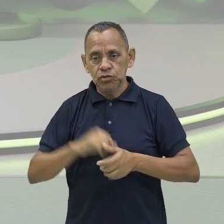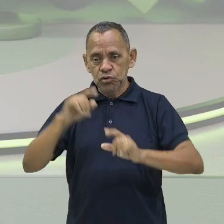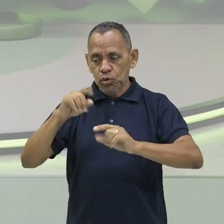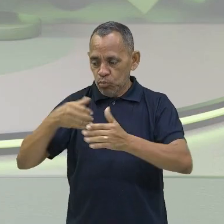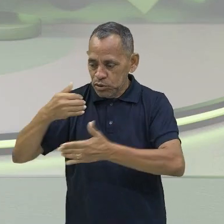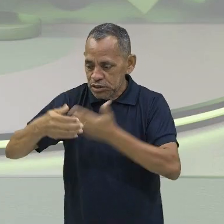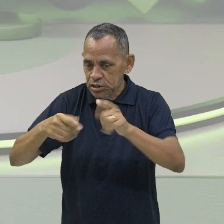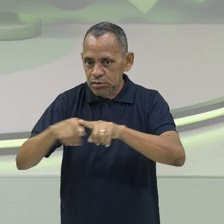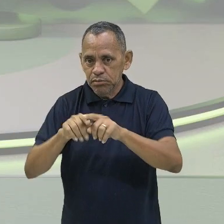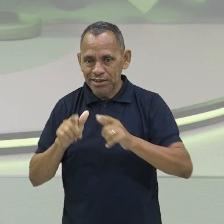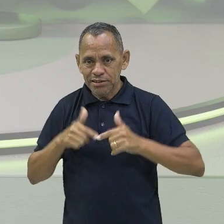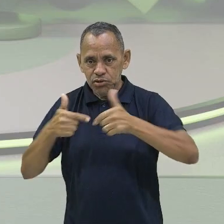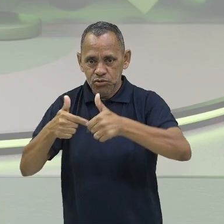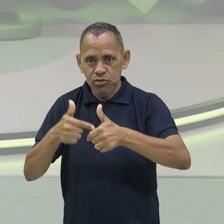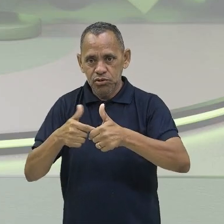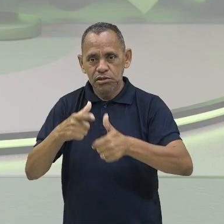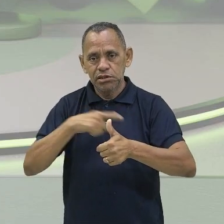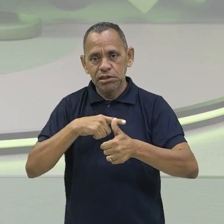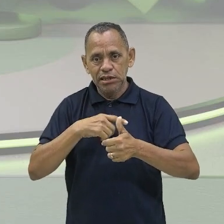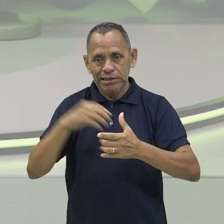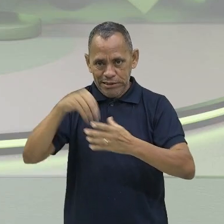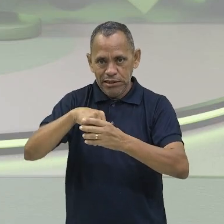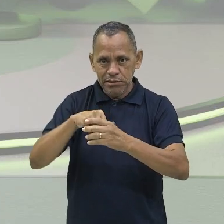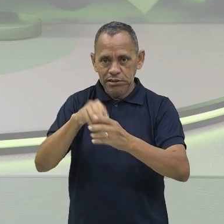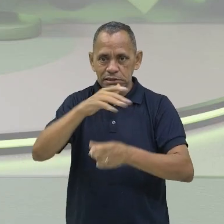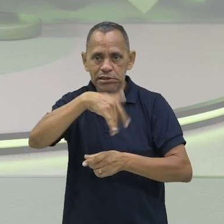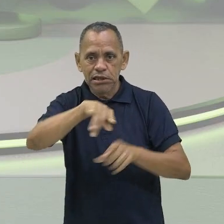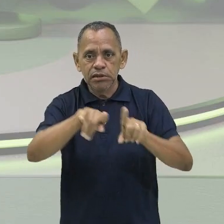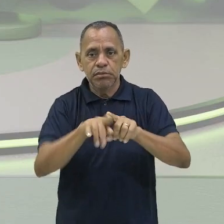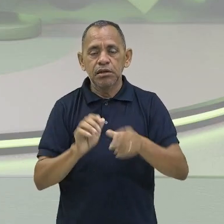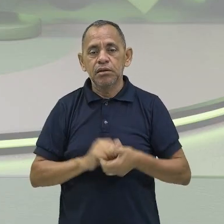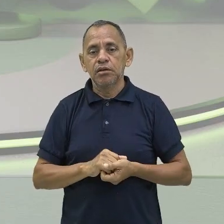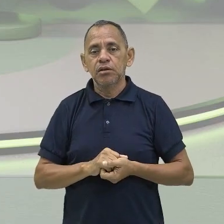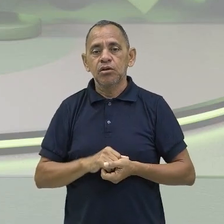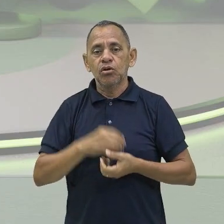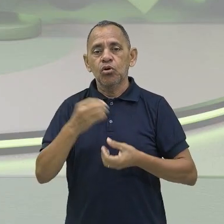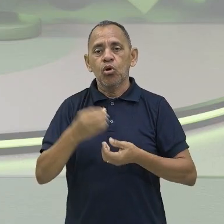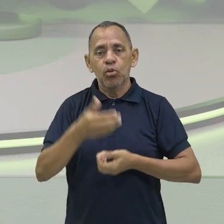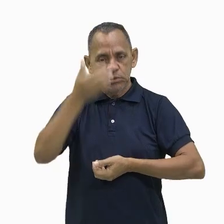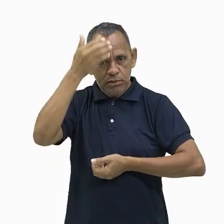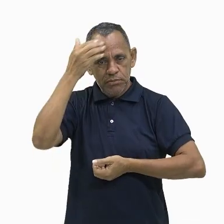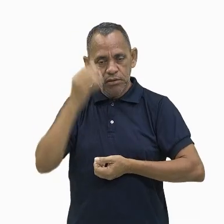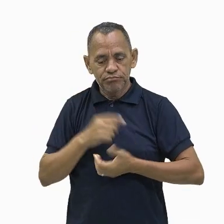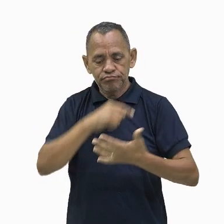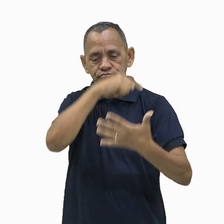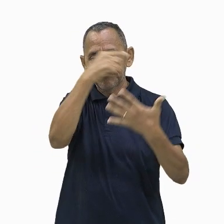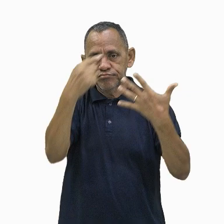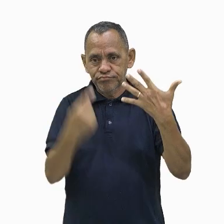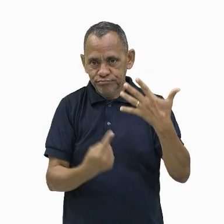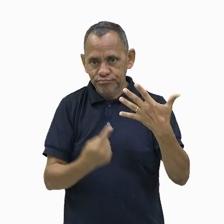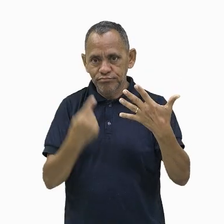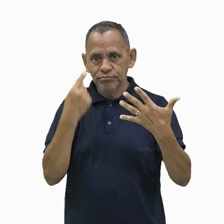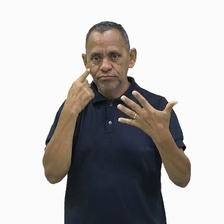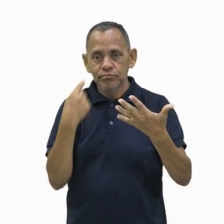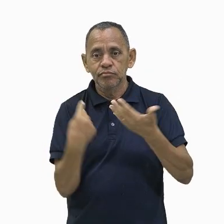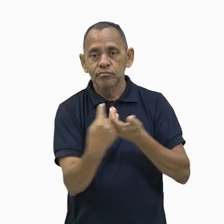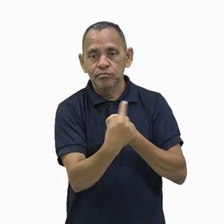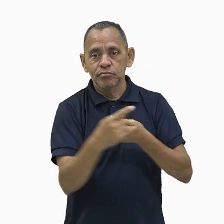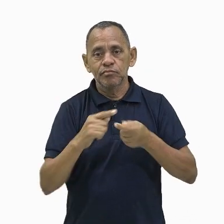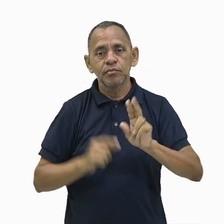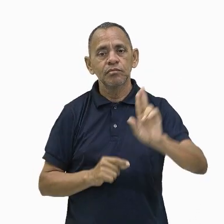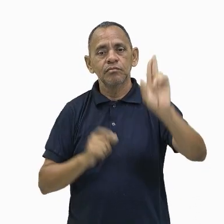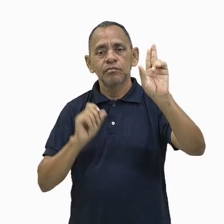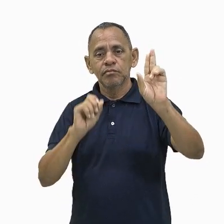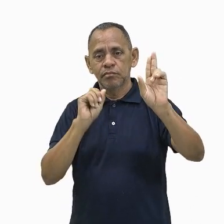ações tomadas nesses ambientes. Vamos ver um pouquinho mais sobre esses 5Ss. Eles representam,